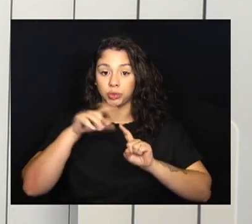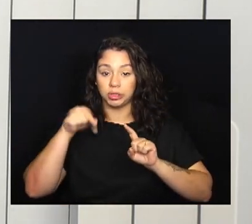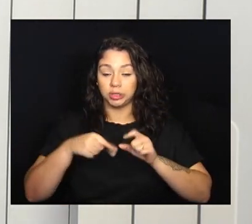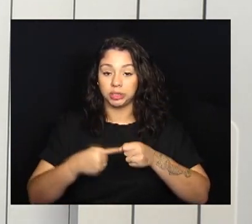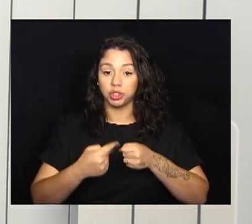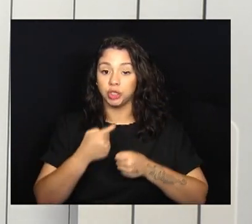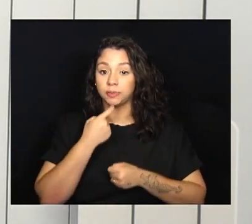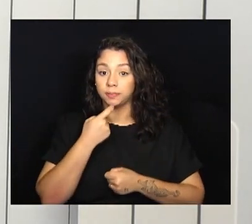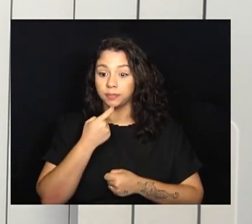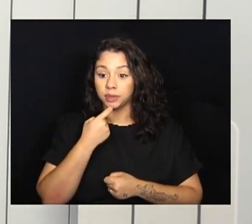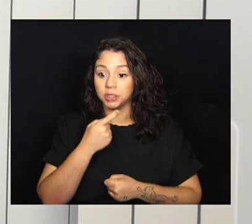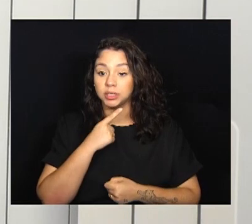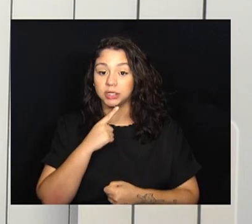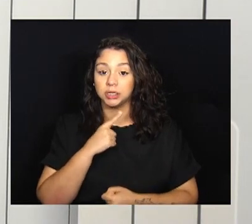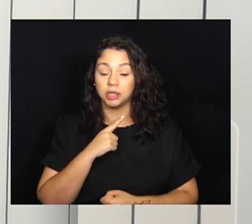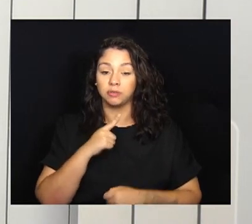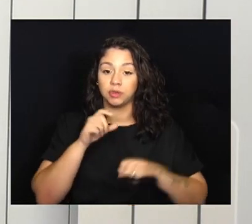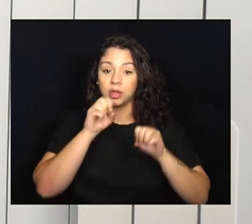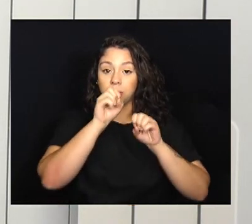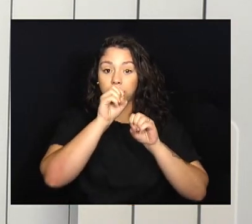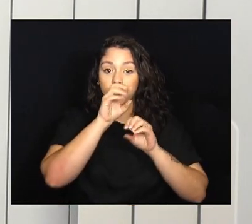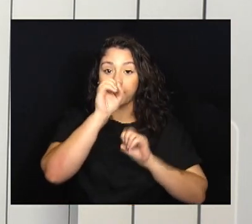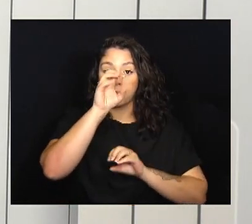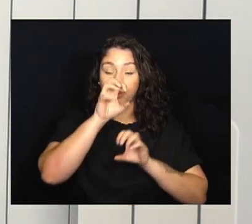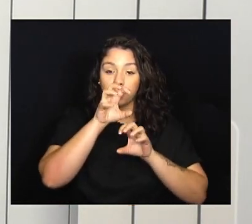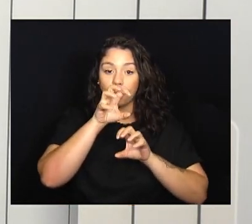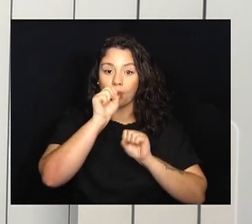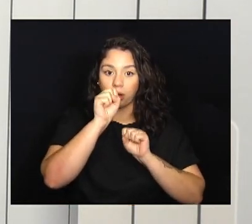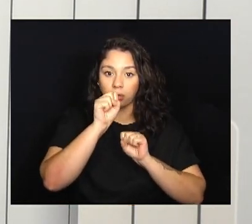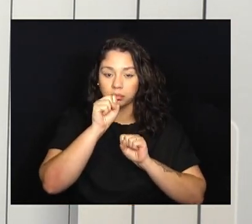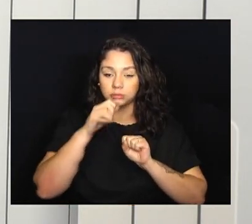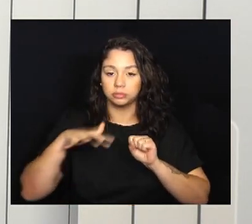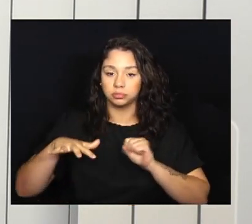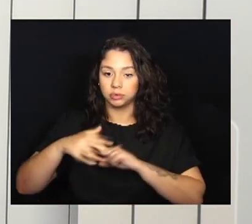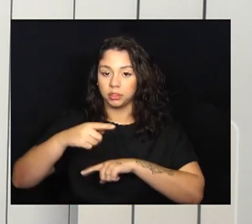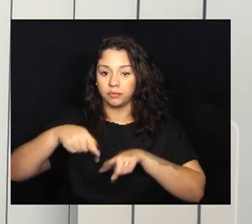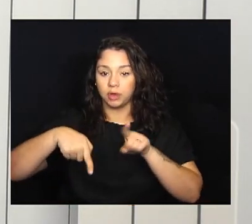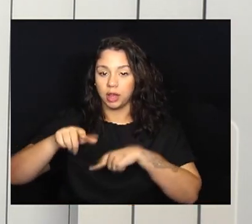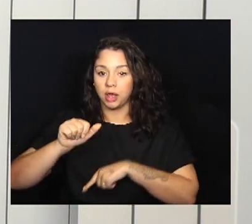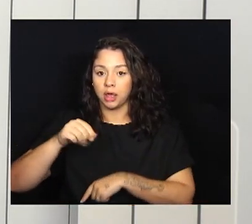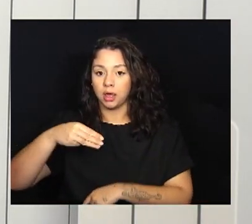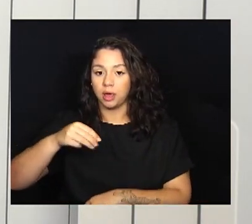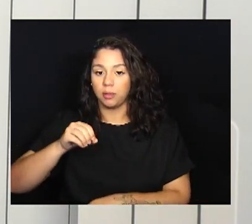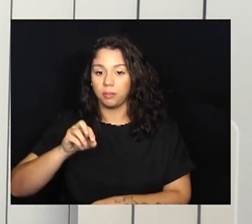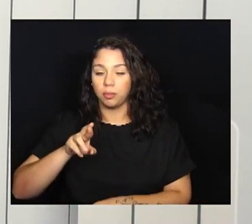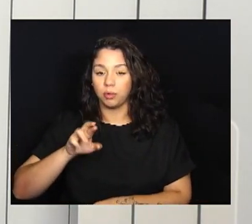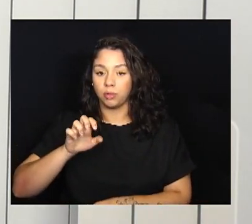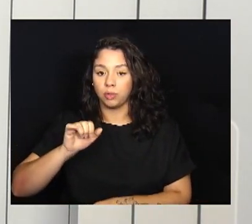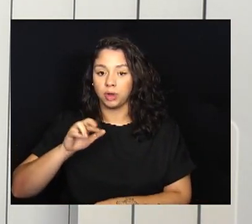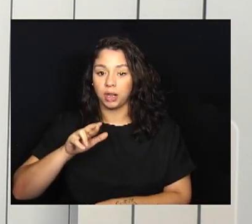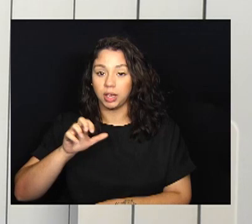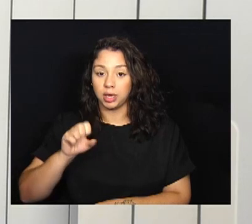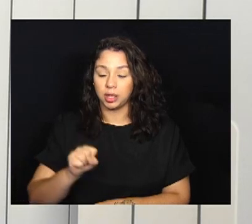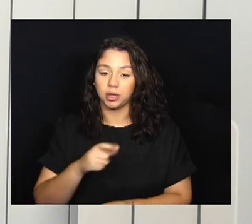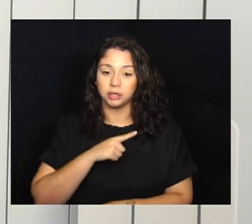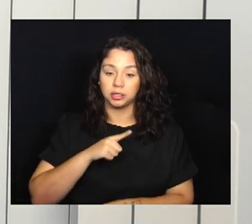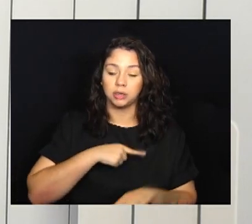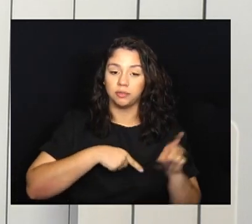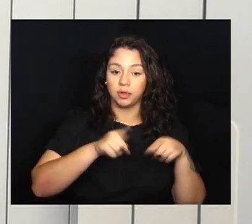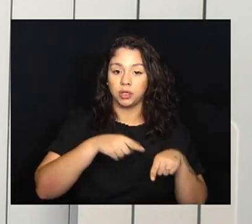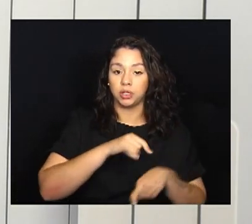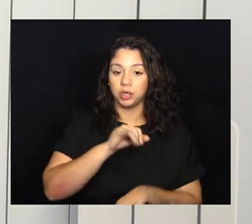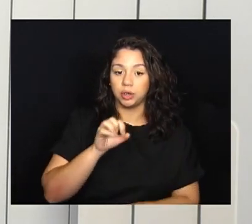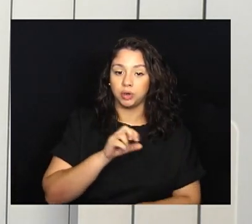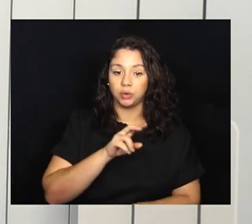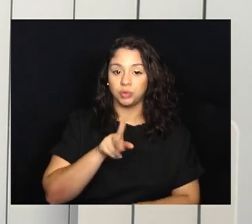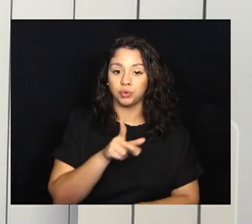de Campinas, semáforos nos eixos das avenidas das Amoreiras, Piracicaba, Camusim e John Boy Dunlop